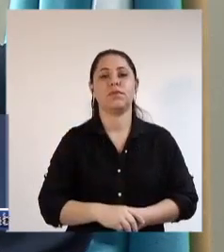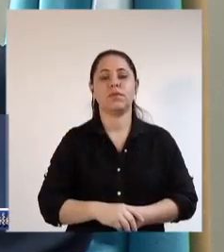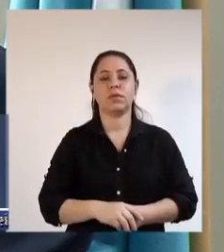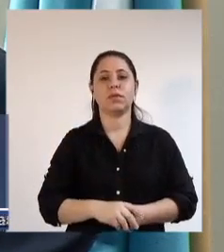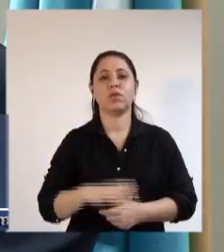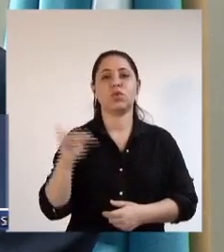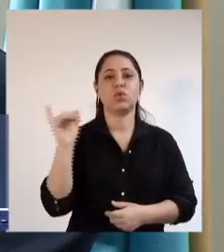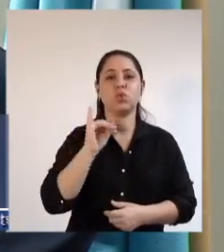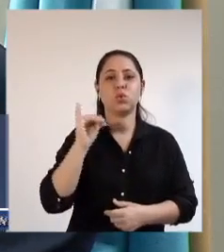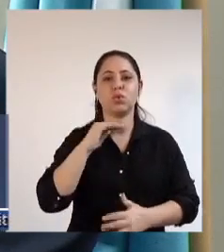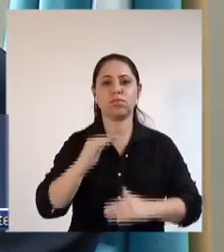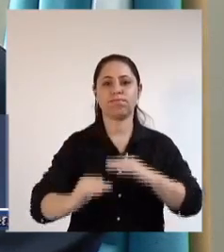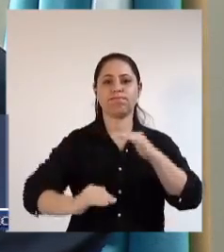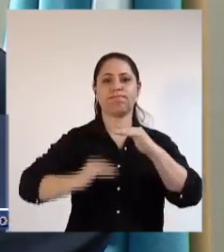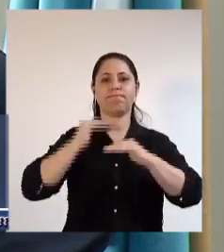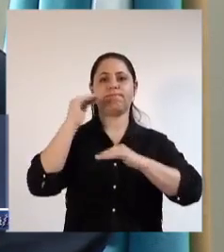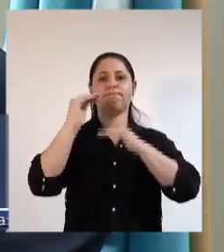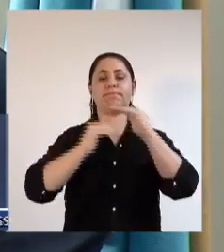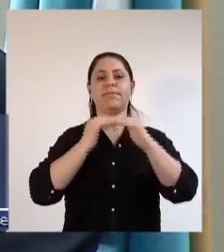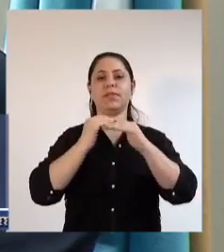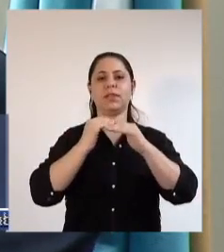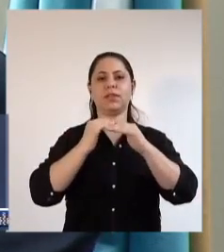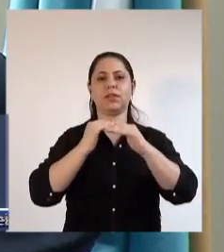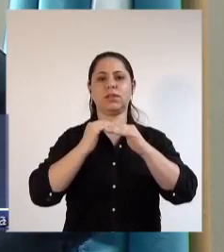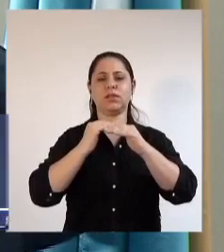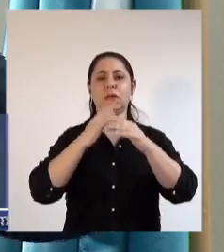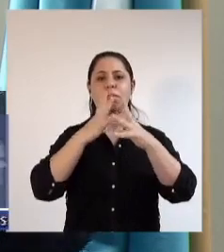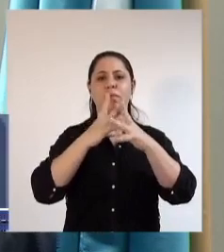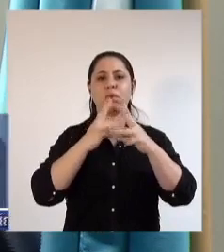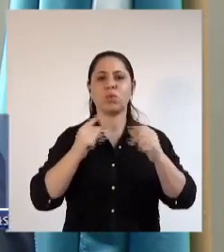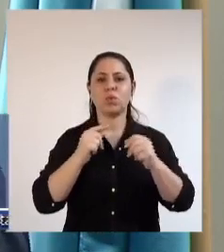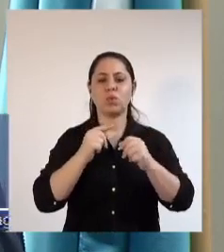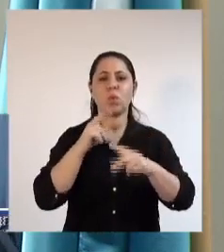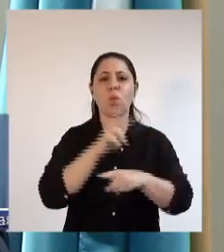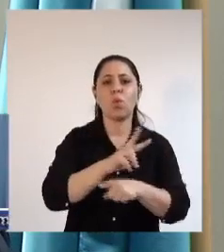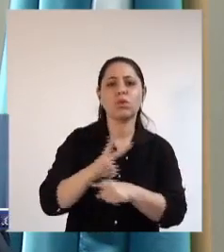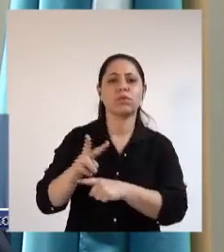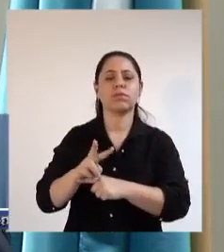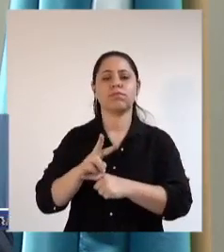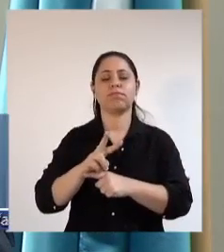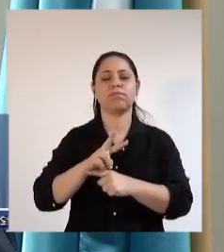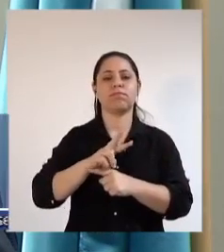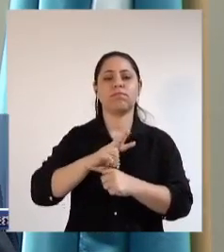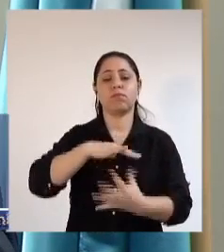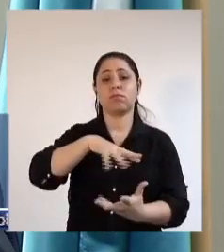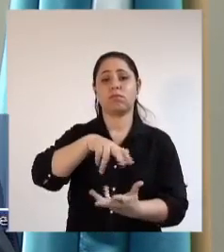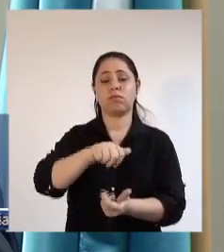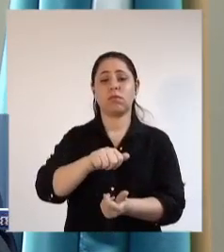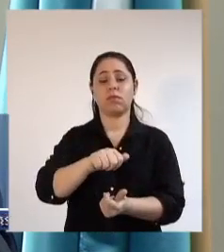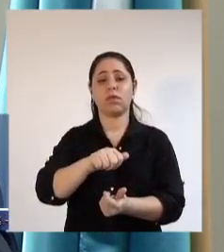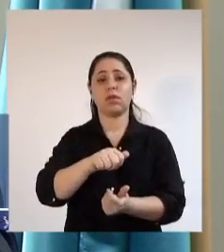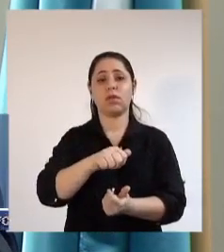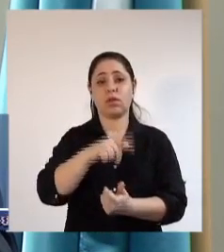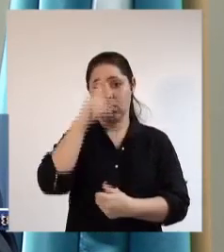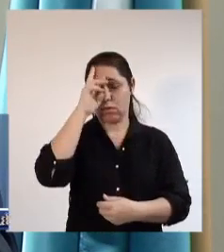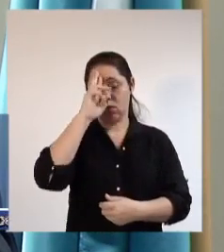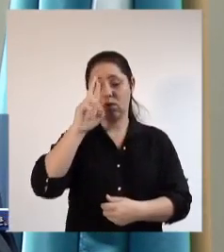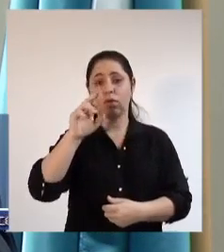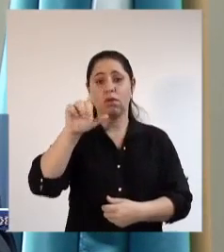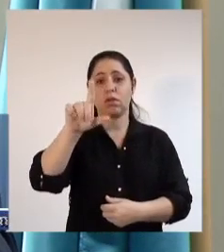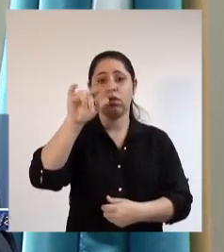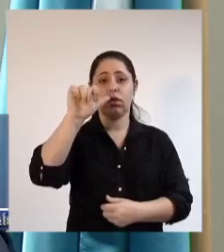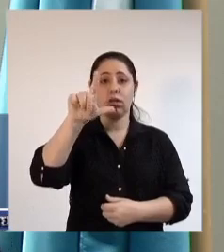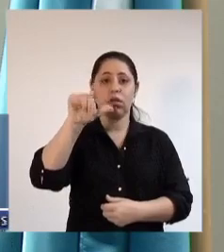e sustentabilidade titular liliane lacerda